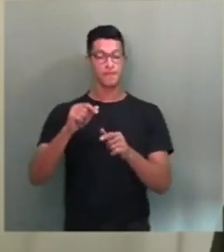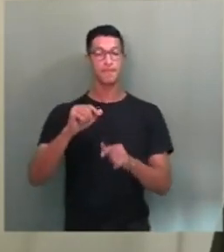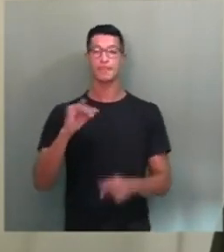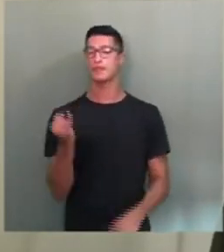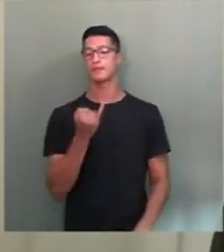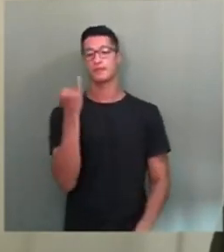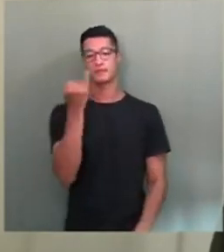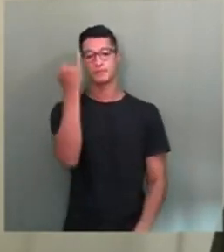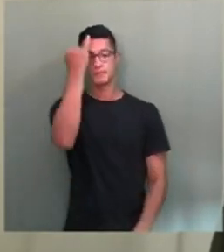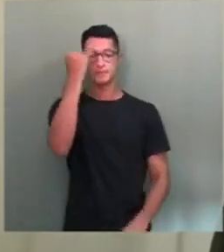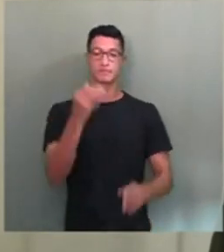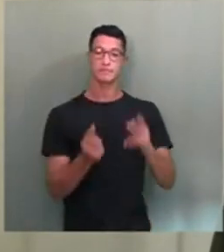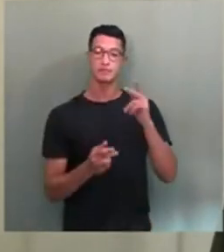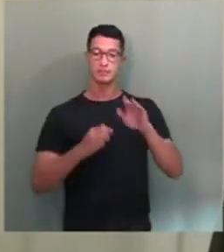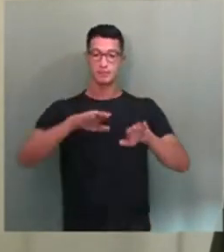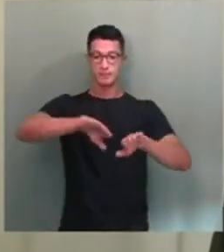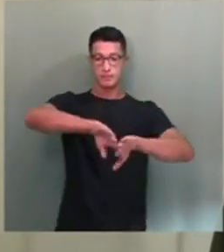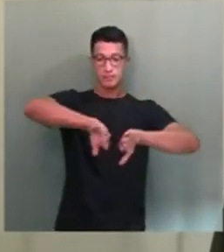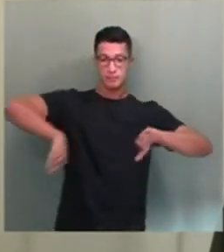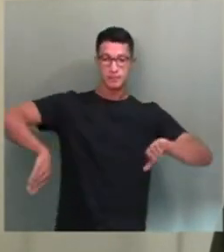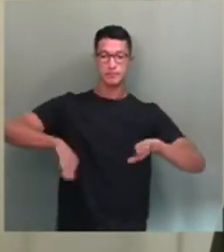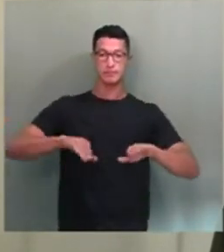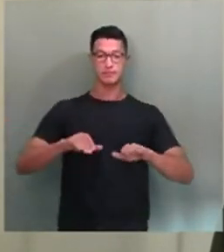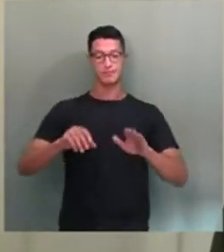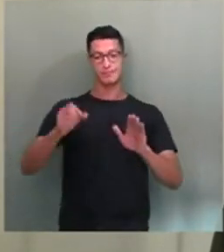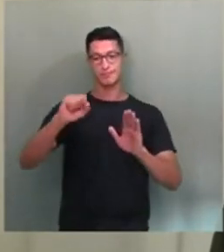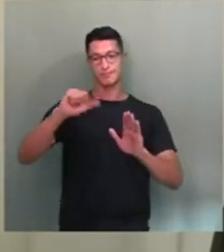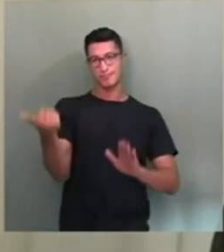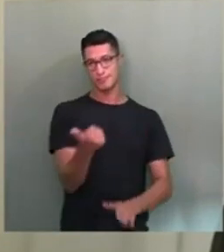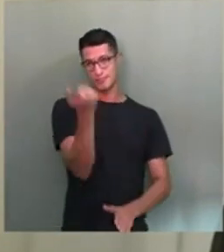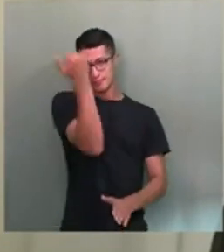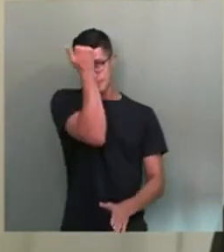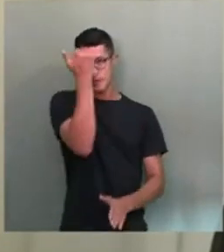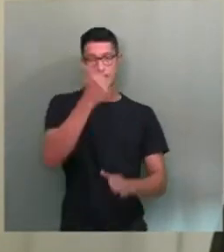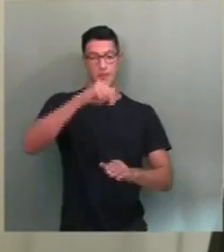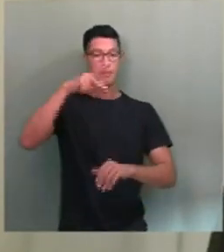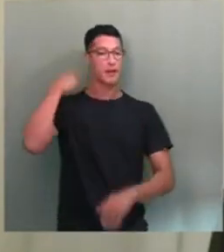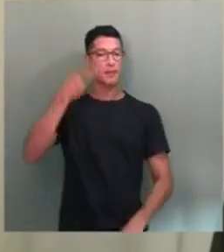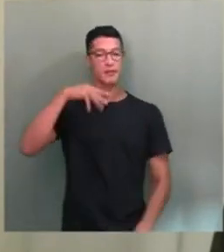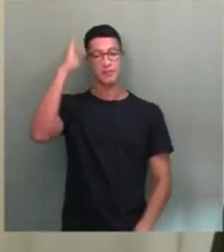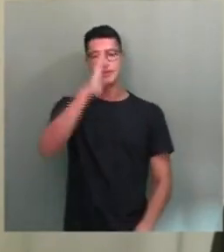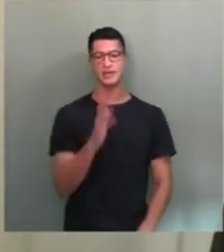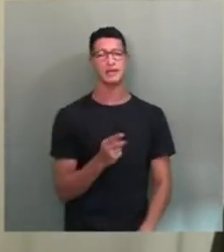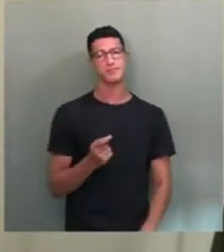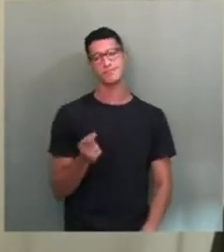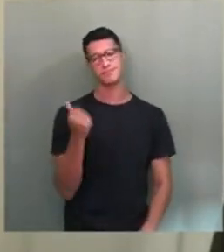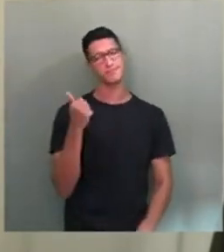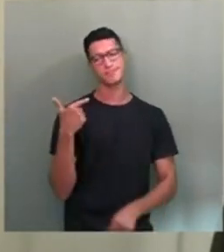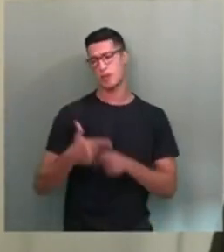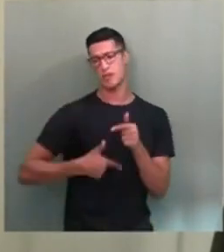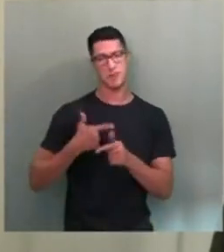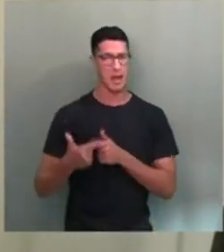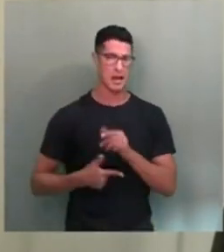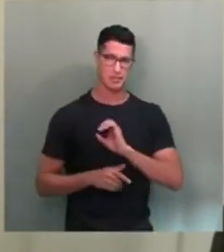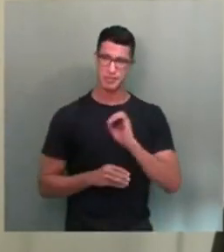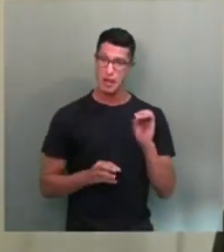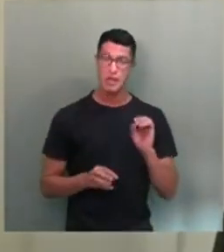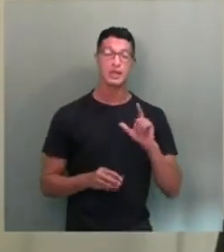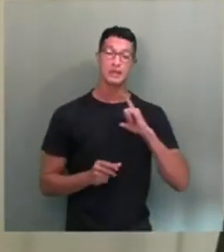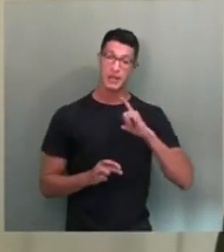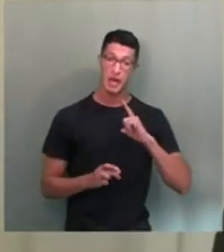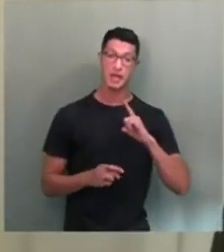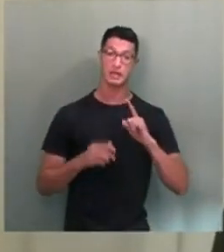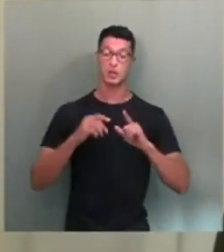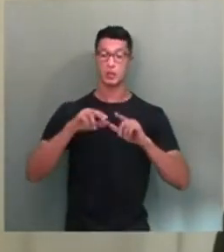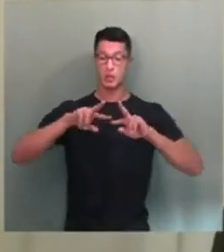foram fundamentais para afastar o estigma de que o parlamento brasileiro pouco trabalha. Além disso, como